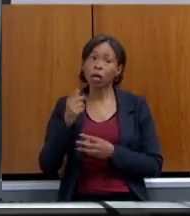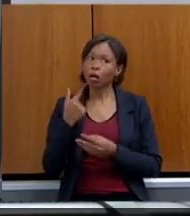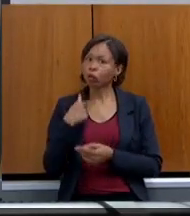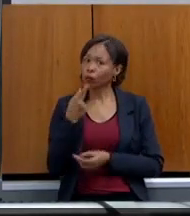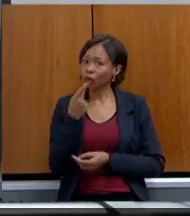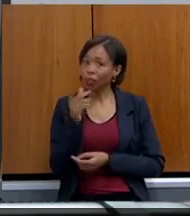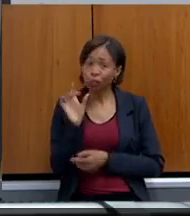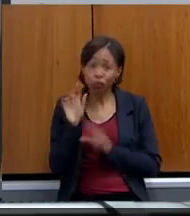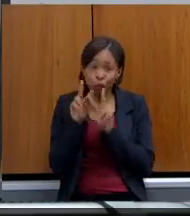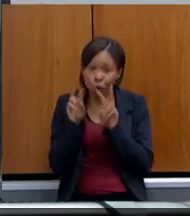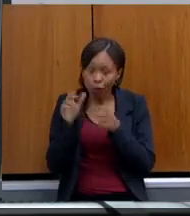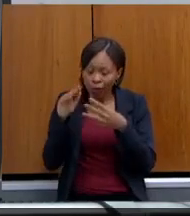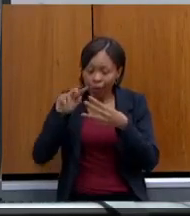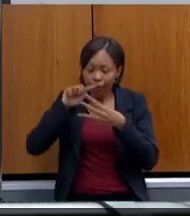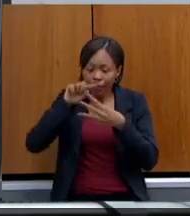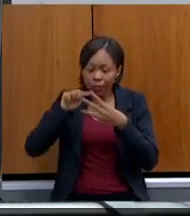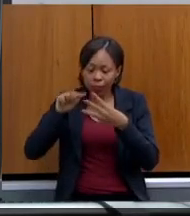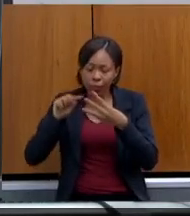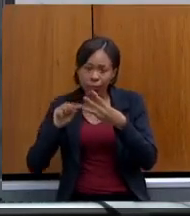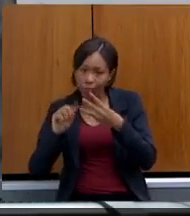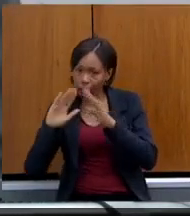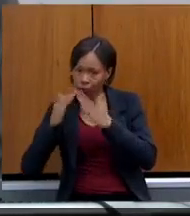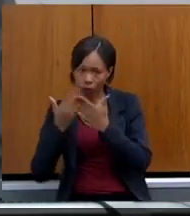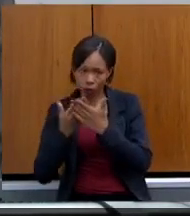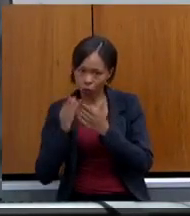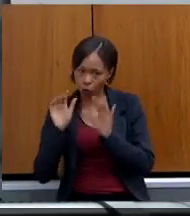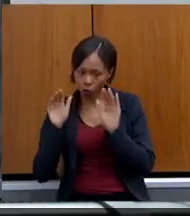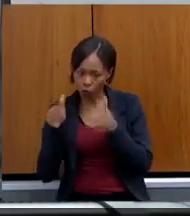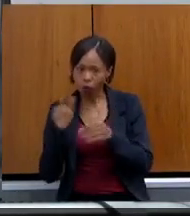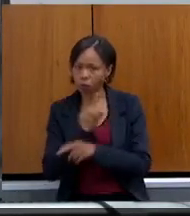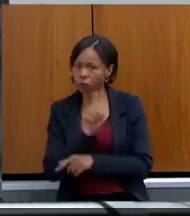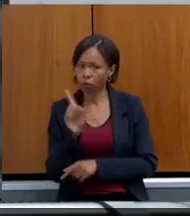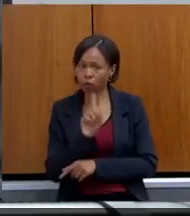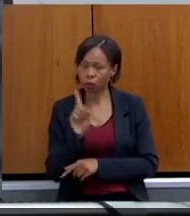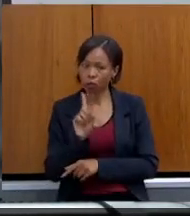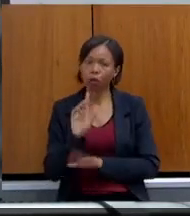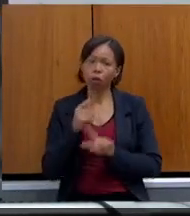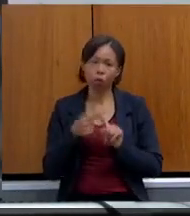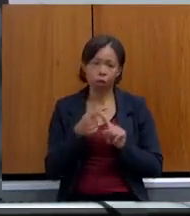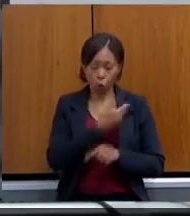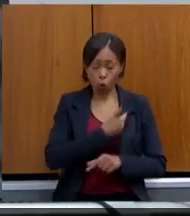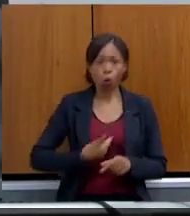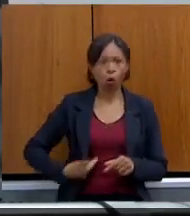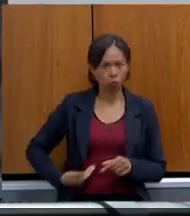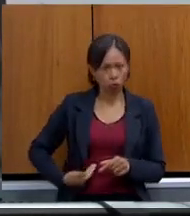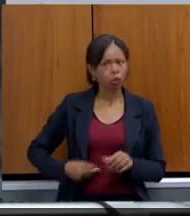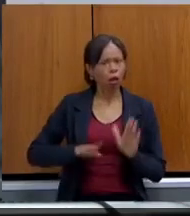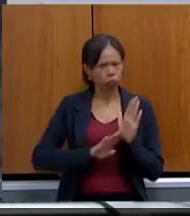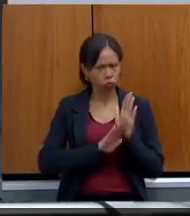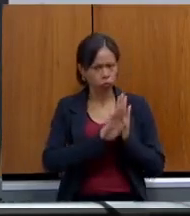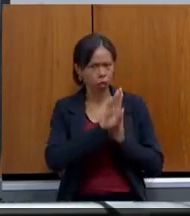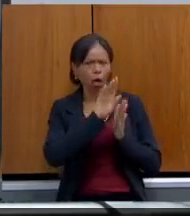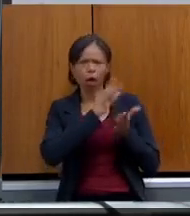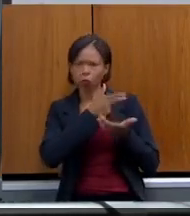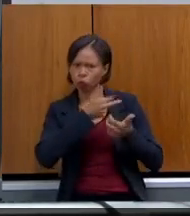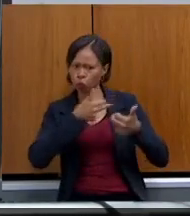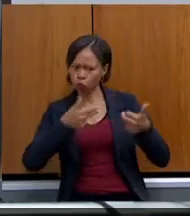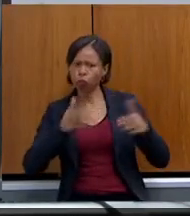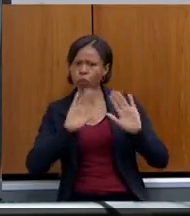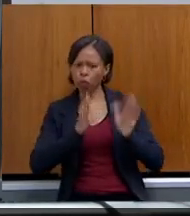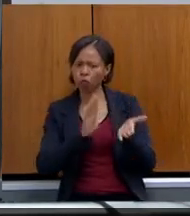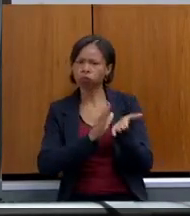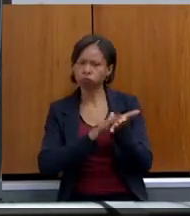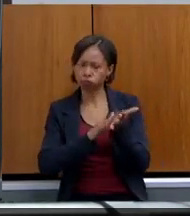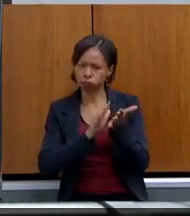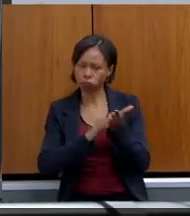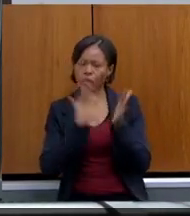escolas né é com todos esses índices que o governo vem alcançando e a gente fica muito feliz e parabeniza o seu trabalho toda a equipe